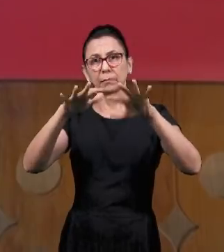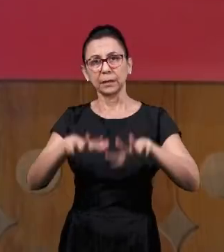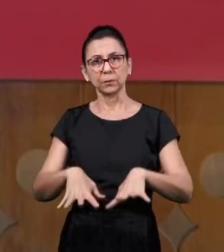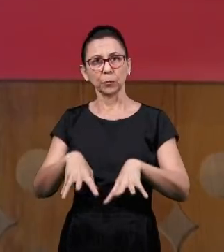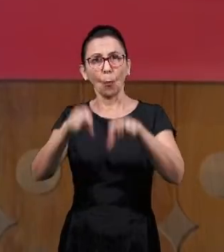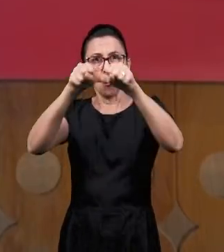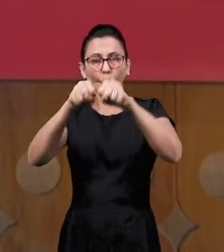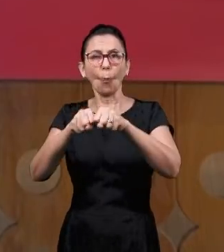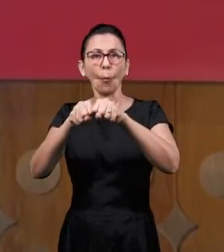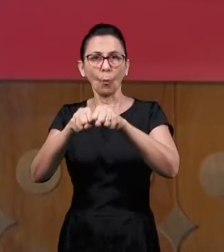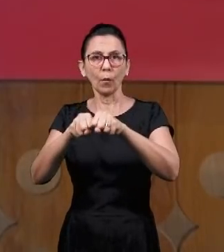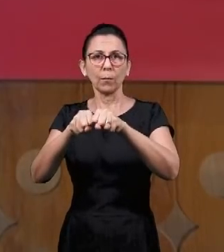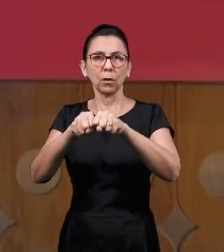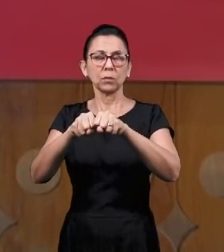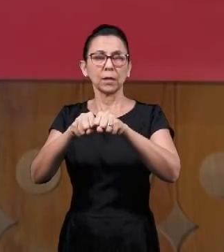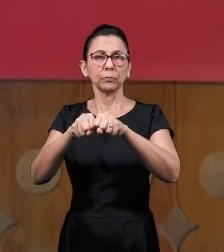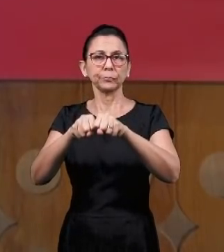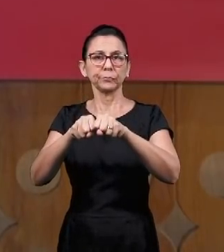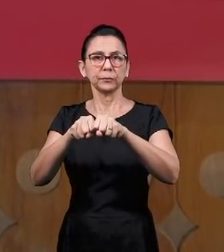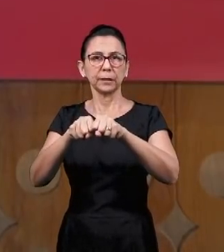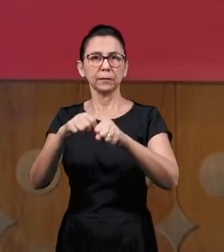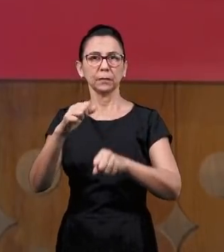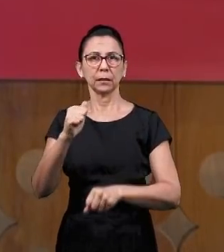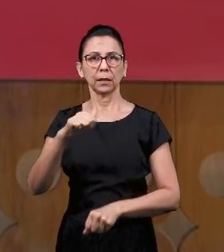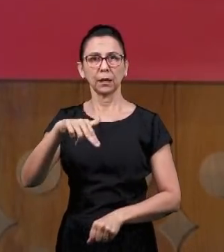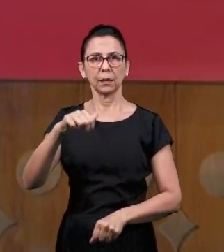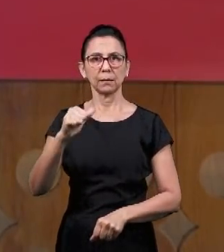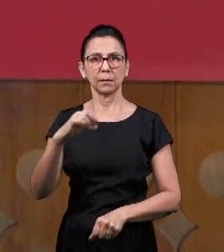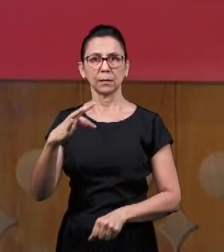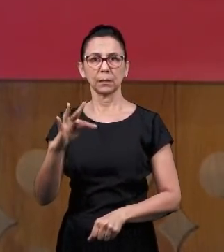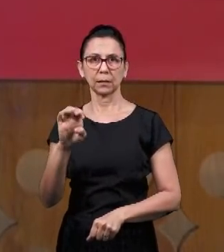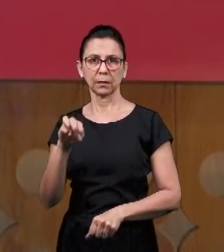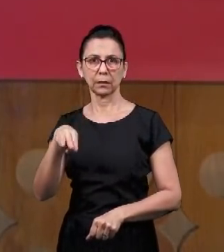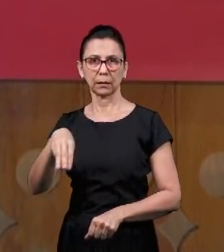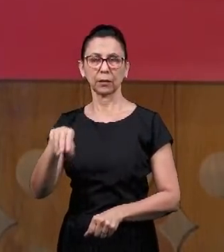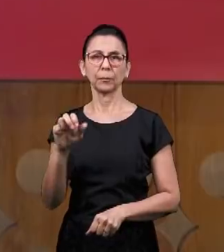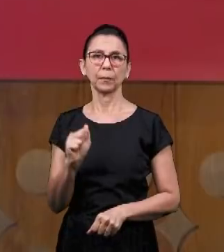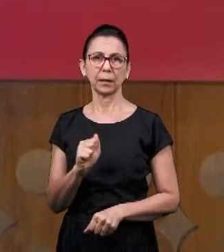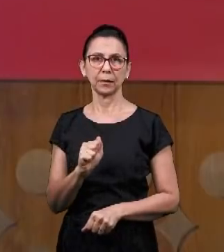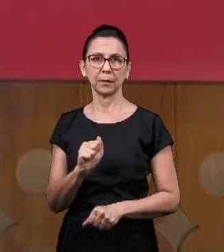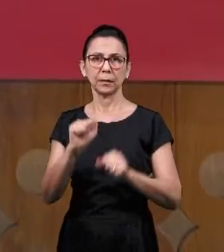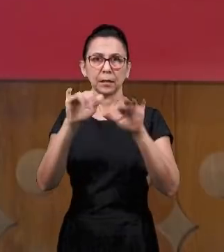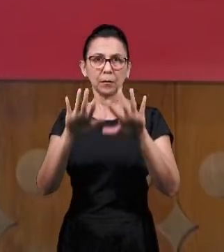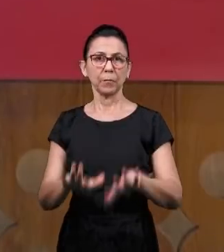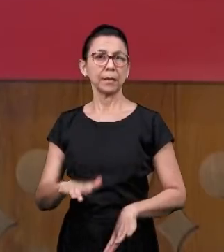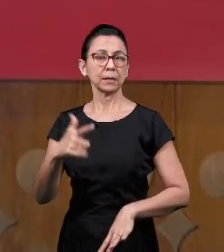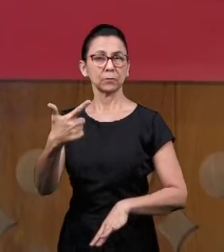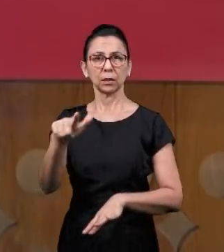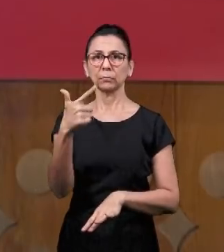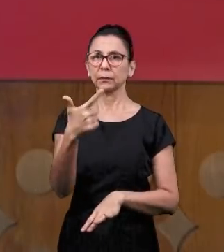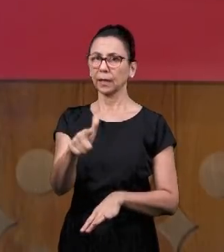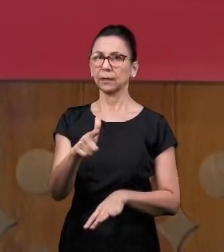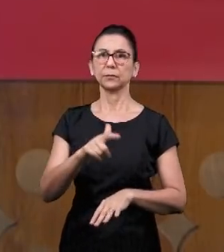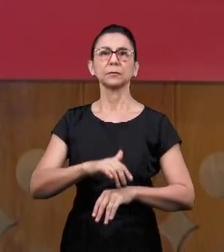Há uma maldição nisso aí. Então, se eu voltar aqui, o que ele está dizendo? Se eu voltar aqui, o meu ministério passa a ser ministério